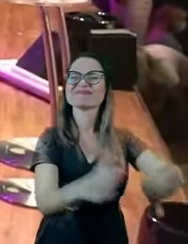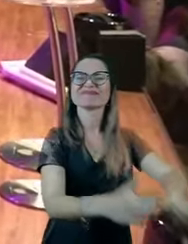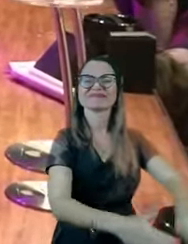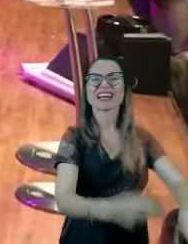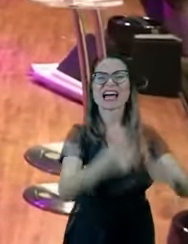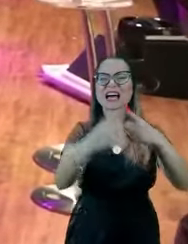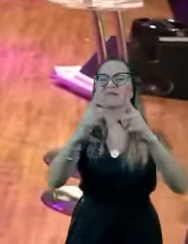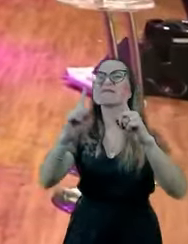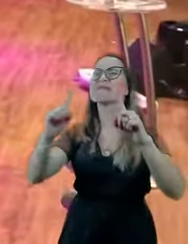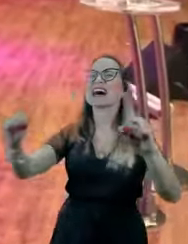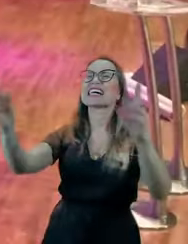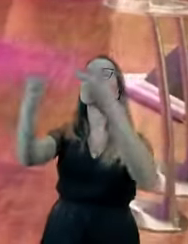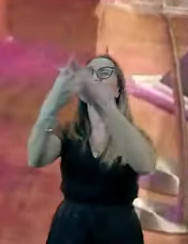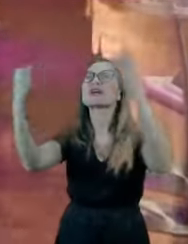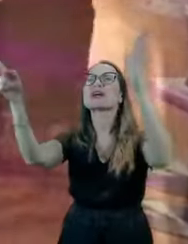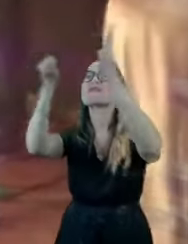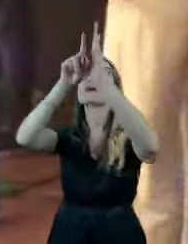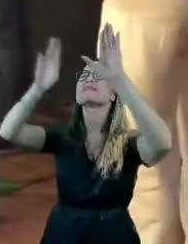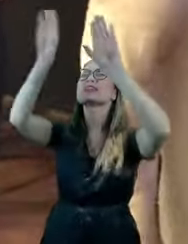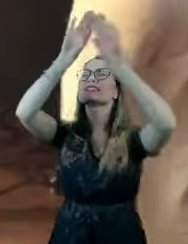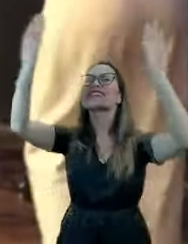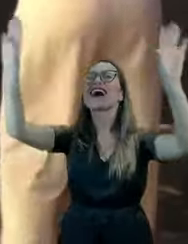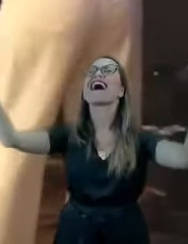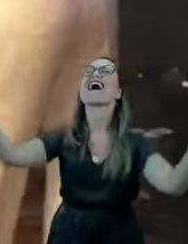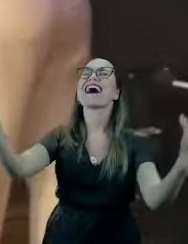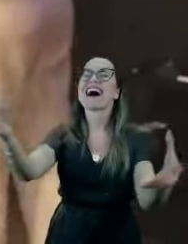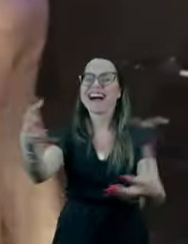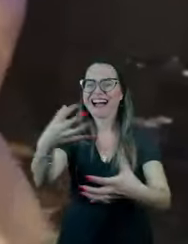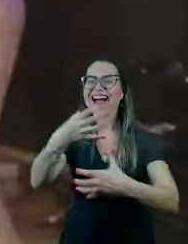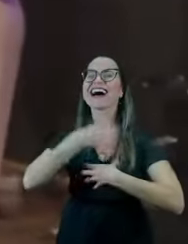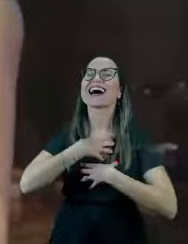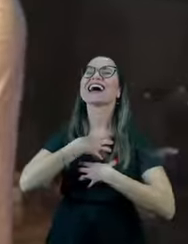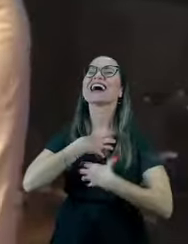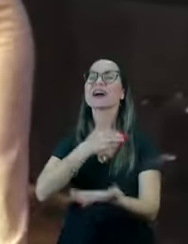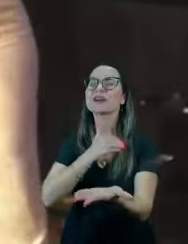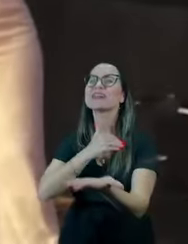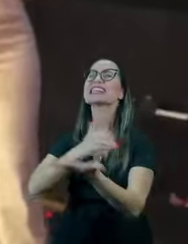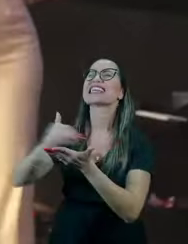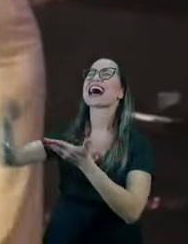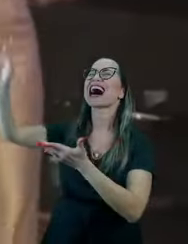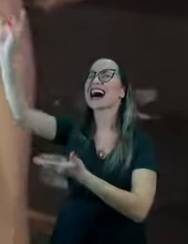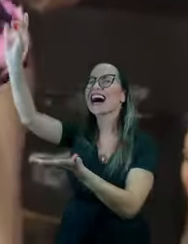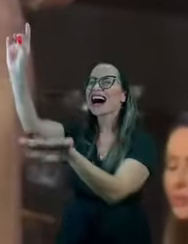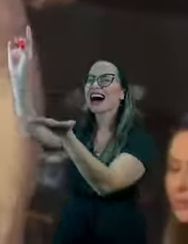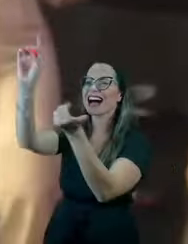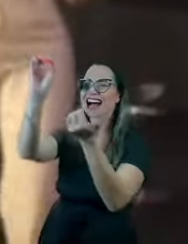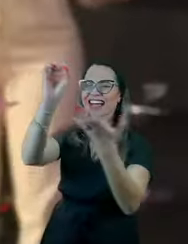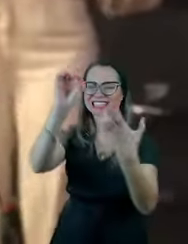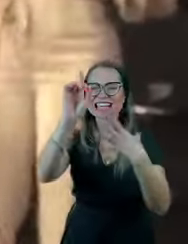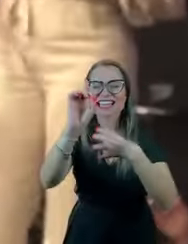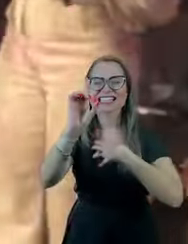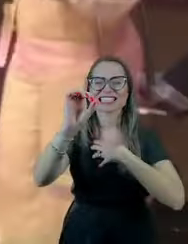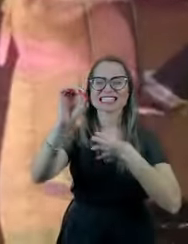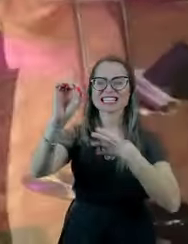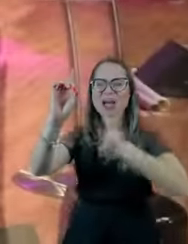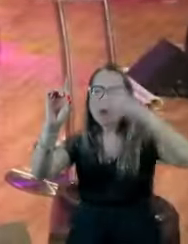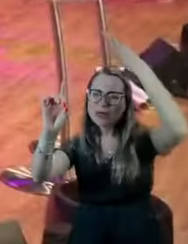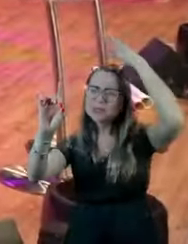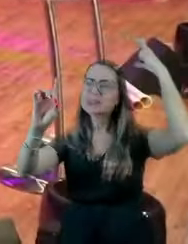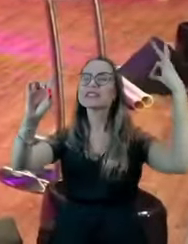mas os jovens da nossa nação vão começar a se alimentar de Deus, vão começar a se alimentar do Espírito